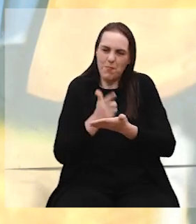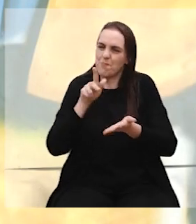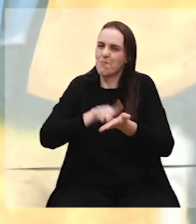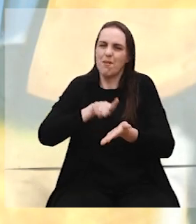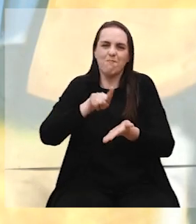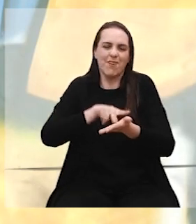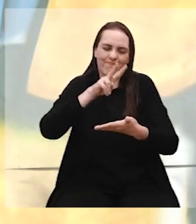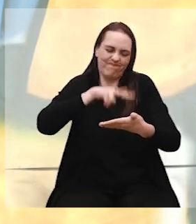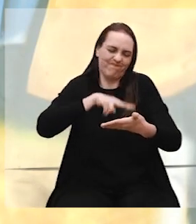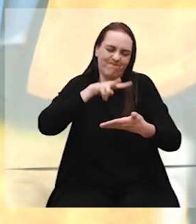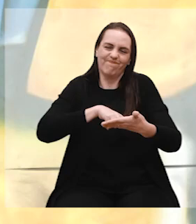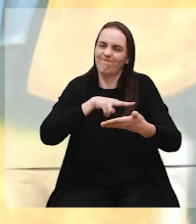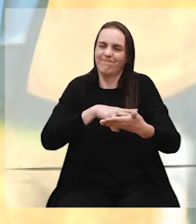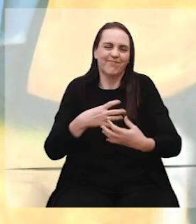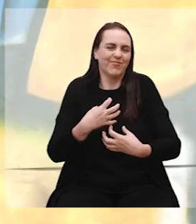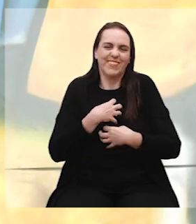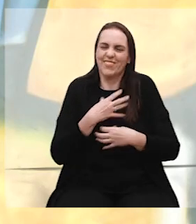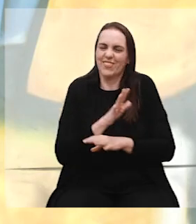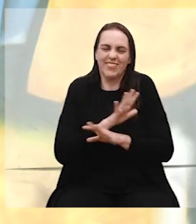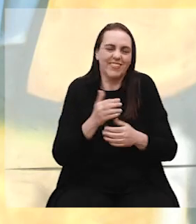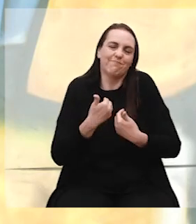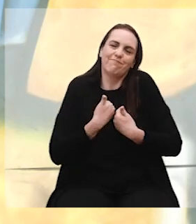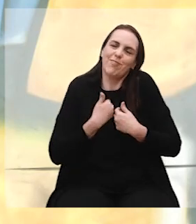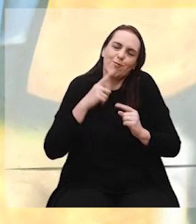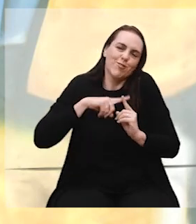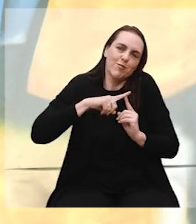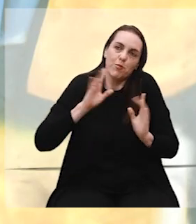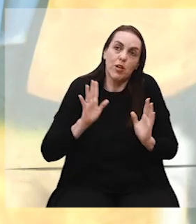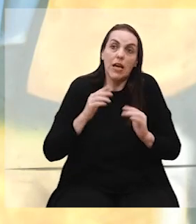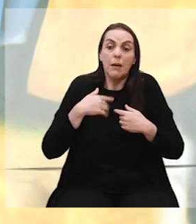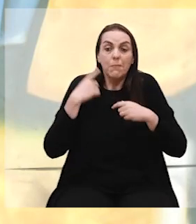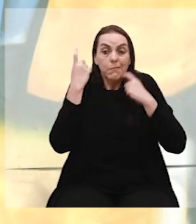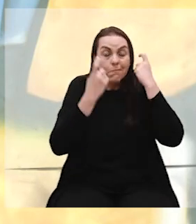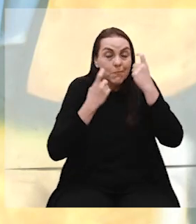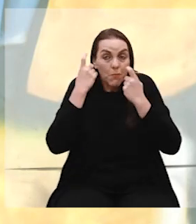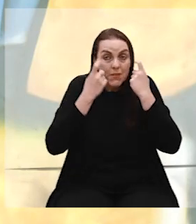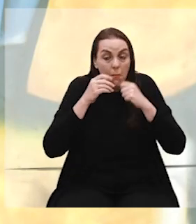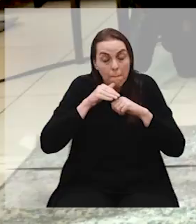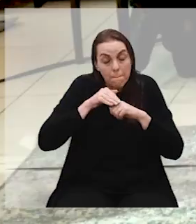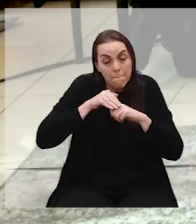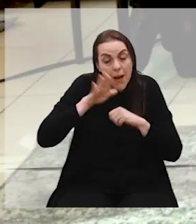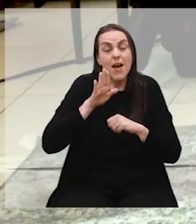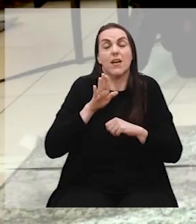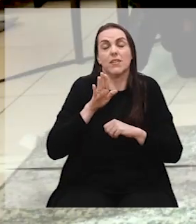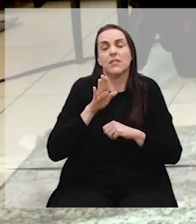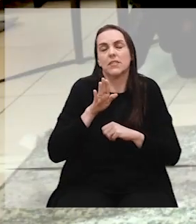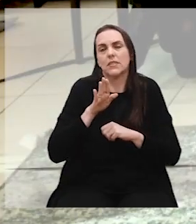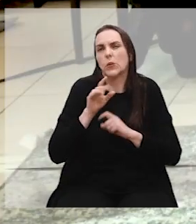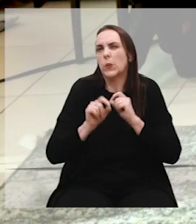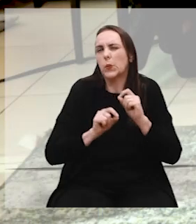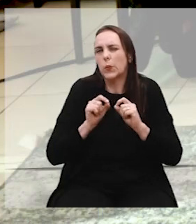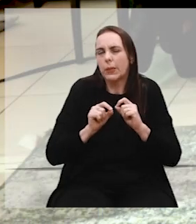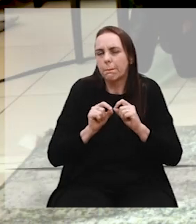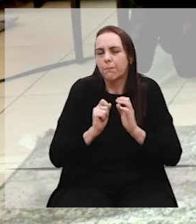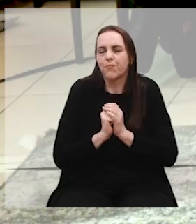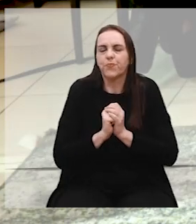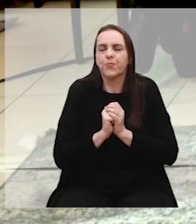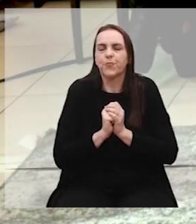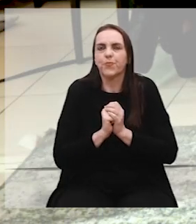papel, não tem jeito, e eu preciso do papel, e me preocupa mais ainda